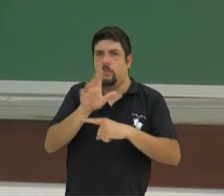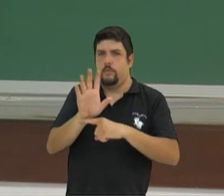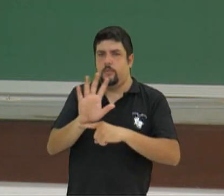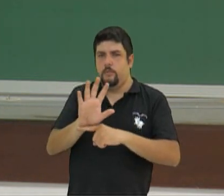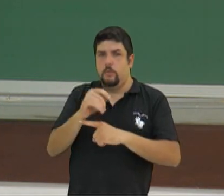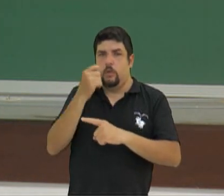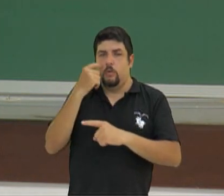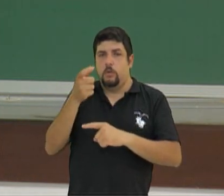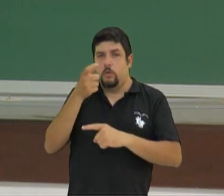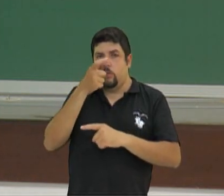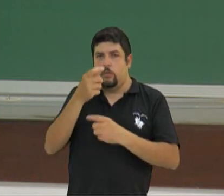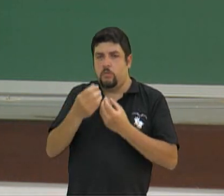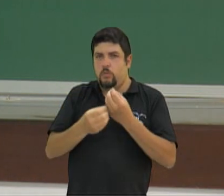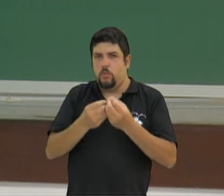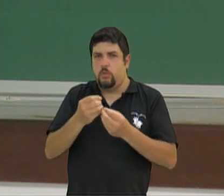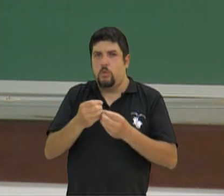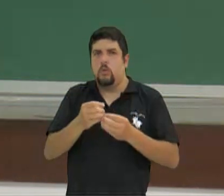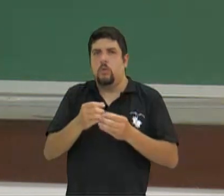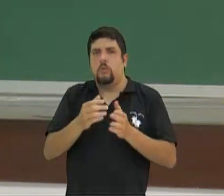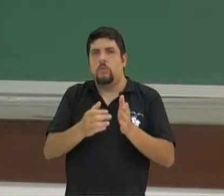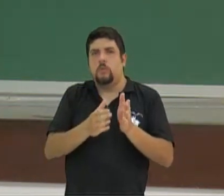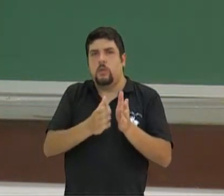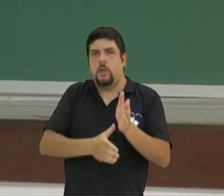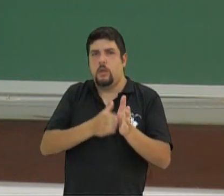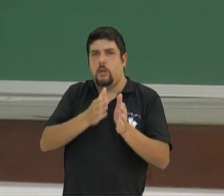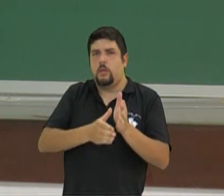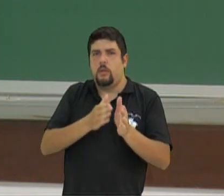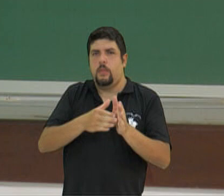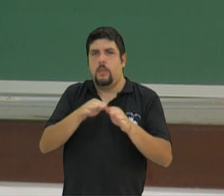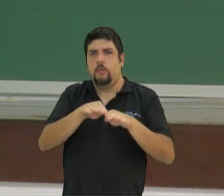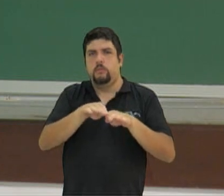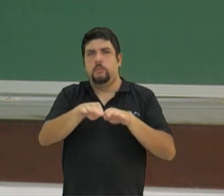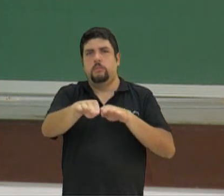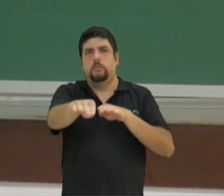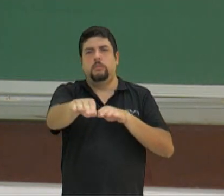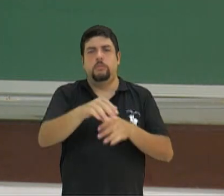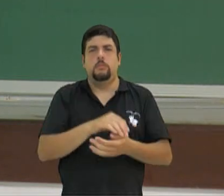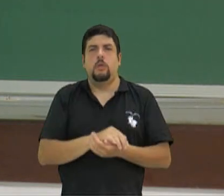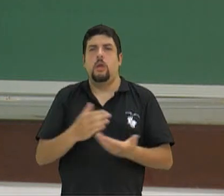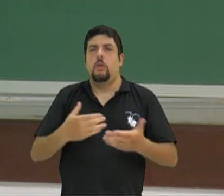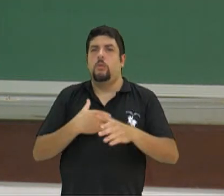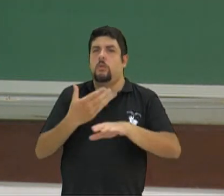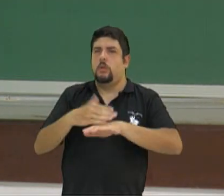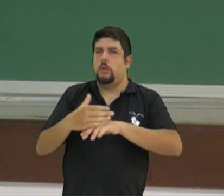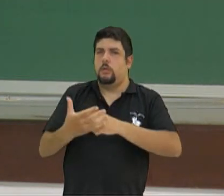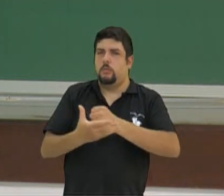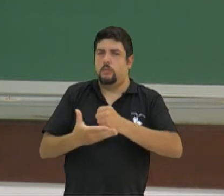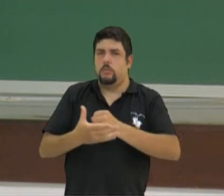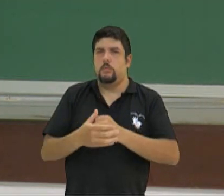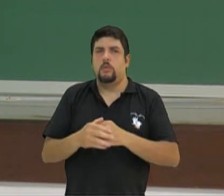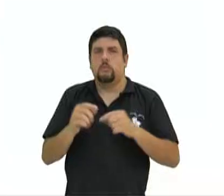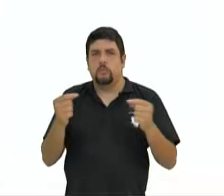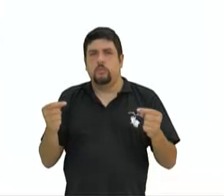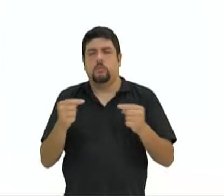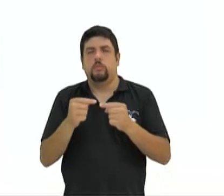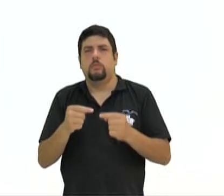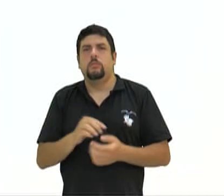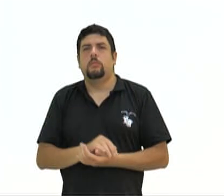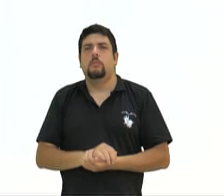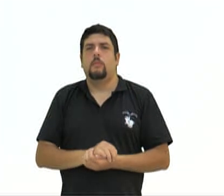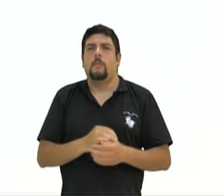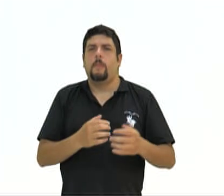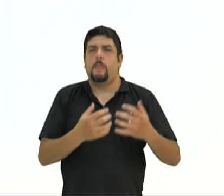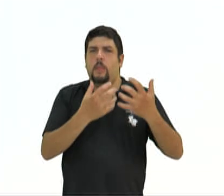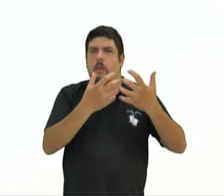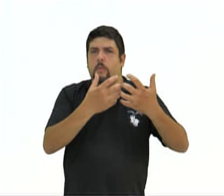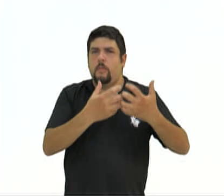que foi a saída da estação do trem, né. Então vamos lá fazer um testezinho básico para vocês. Relacione. Era uma máquina individual onde se assistia